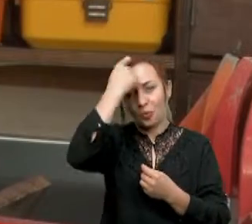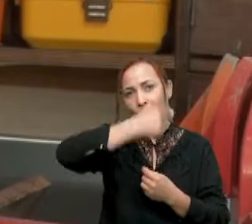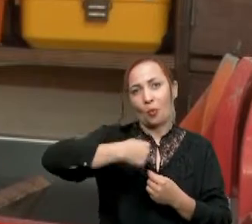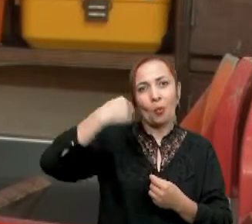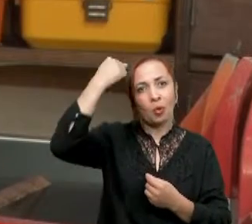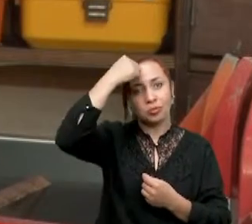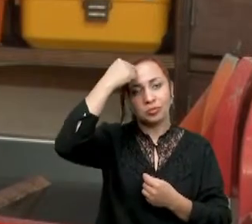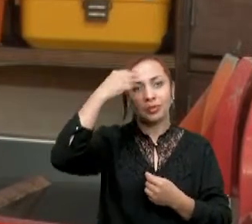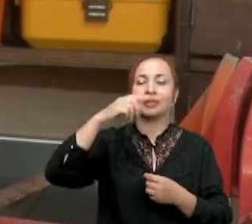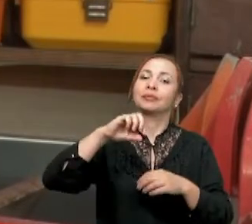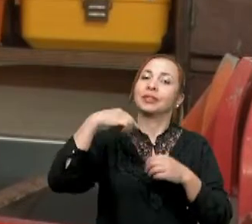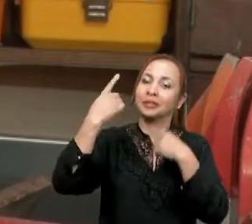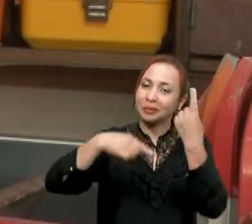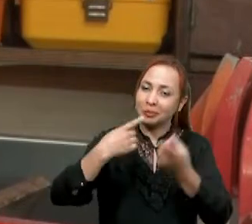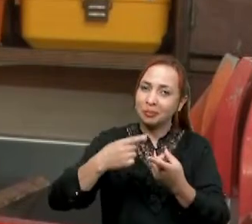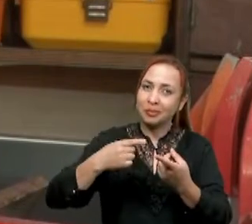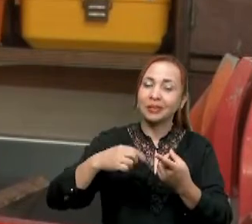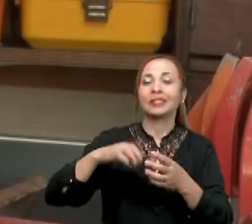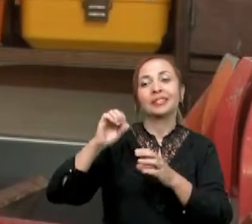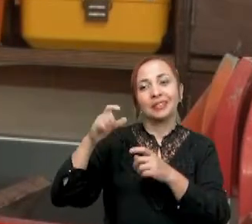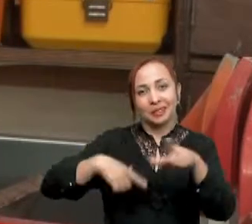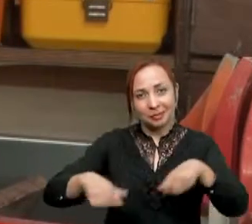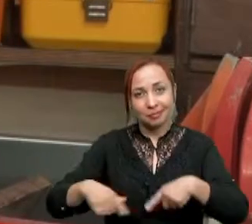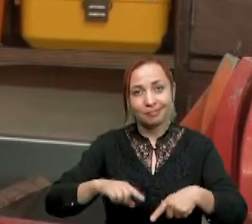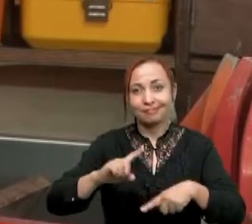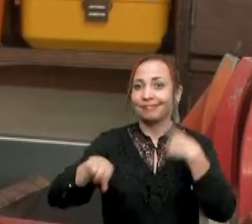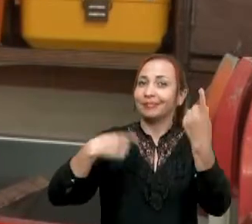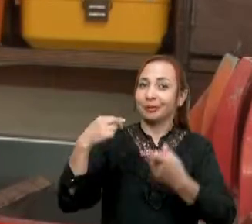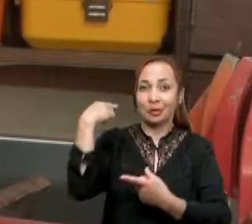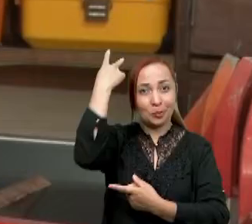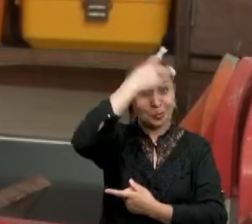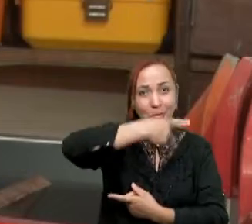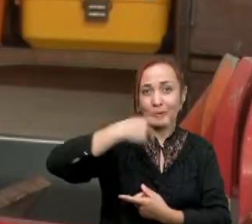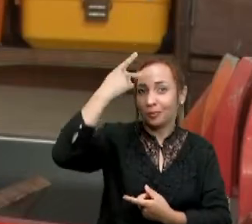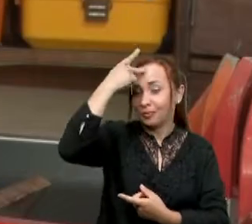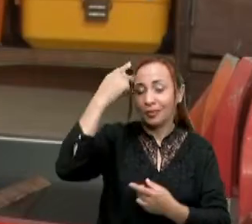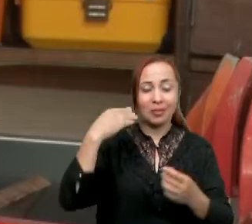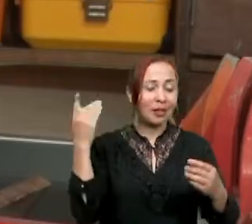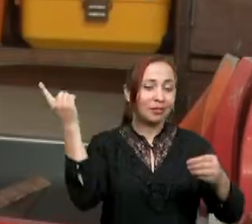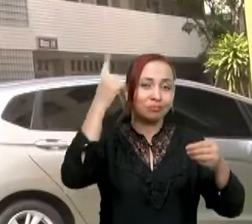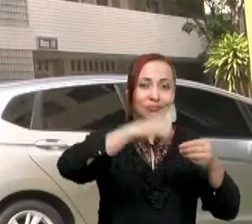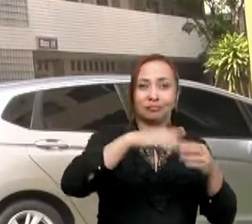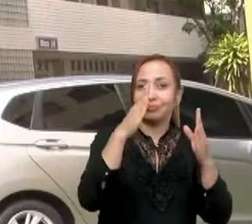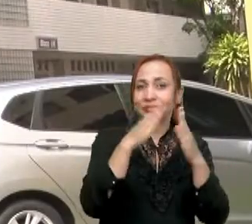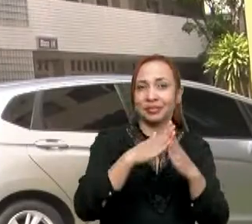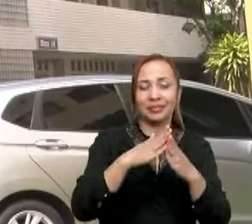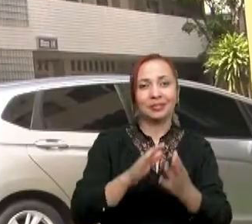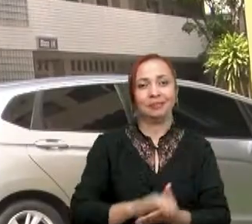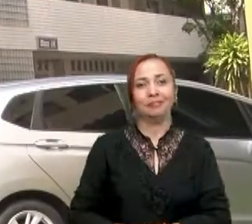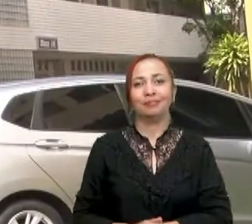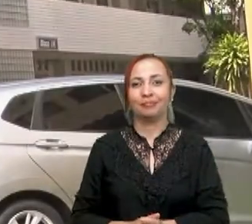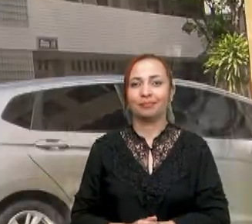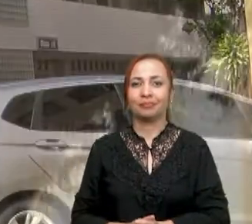as crianças e depois ir para o trabalho e daí andar mais duas horas para pegar as crianças e mais um tempo até chegar em casa